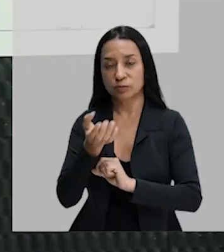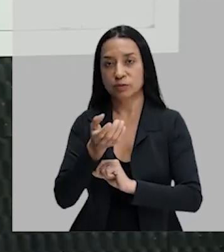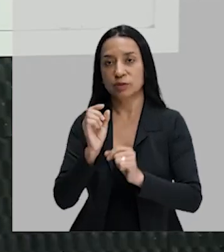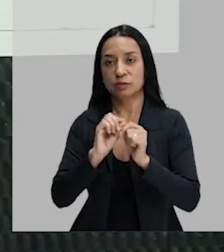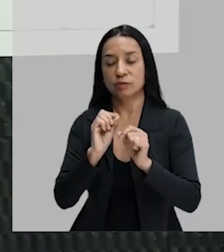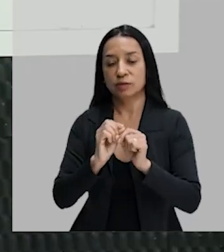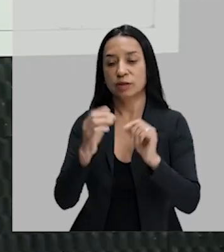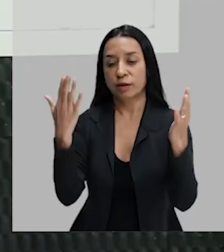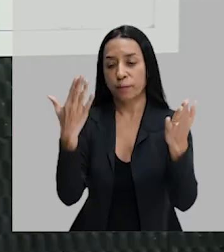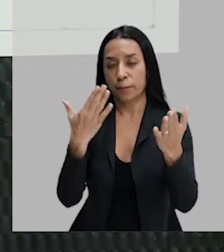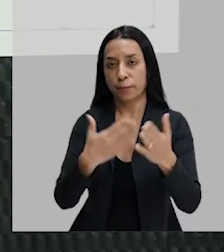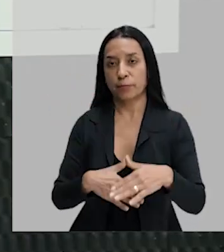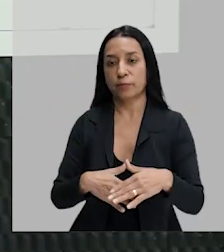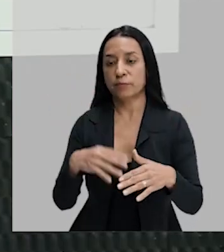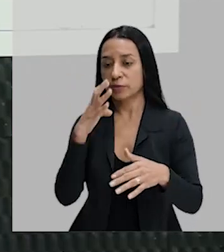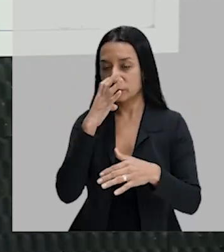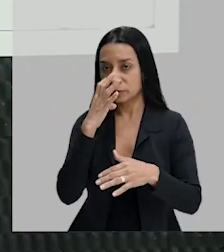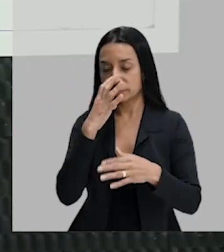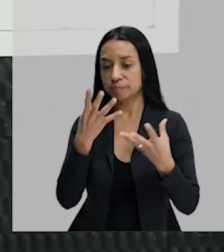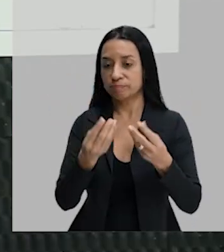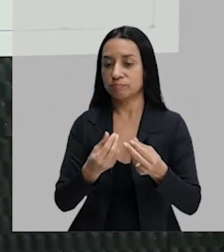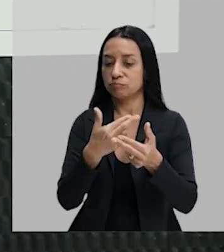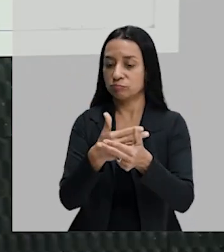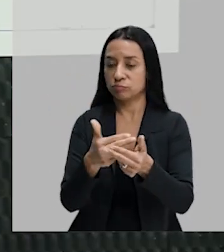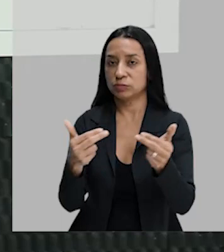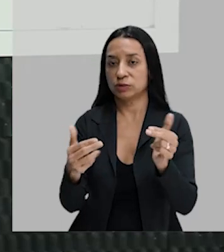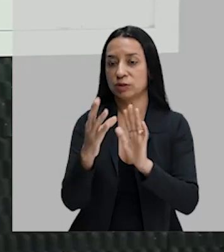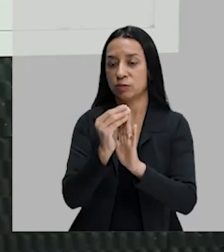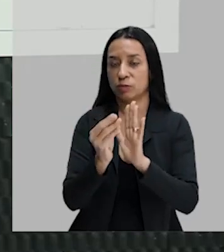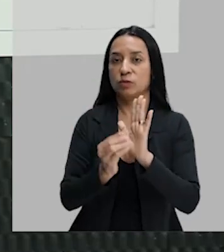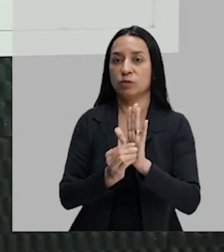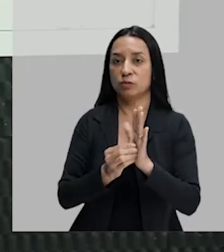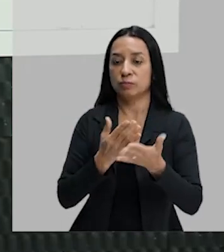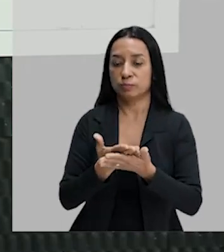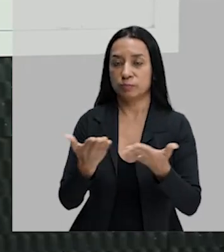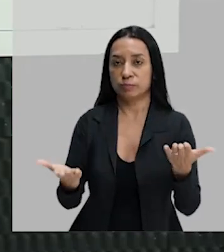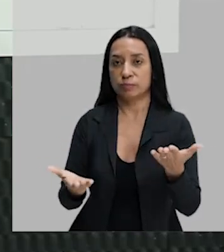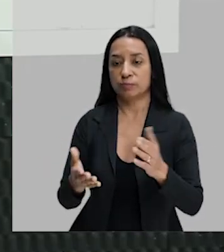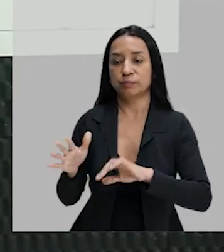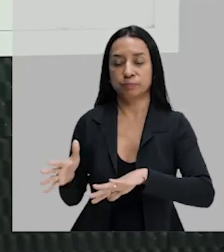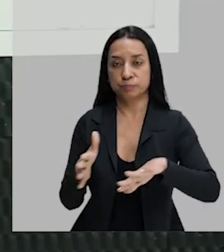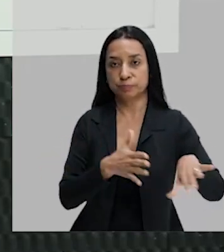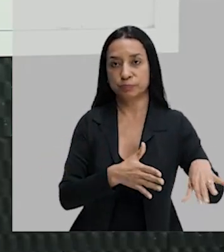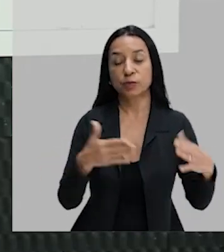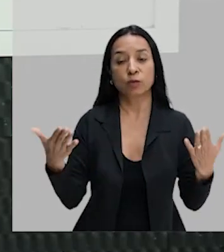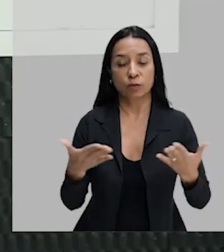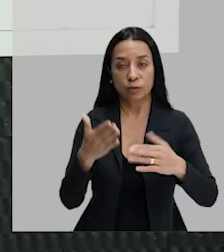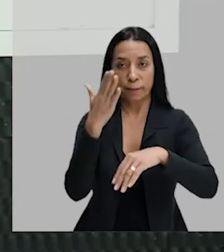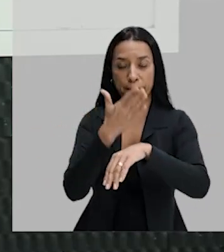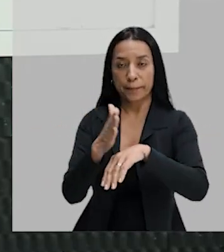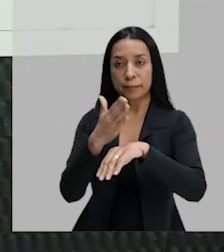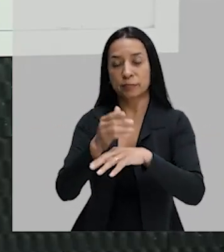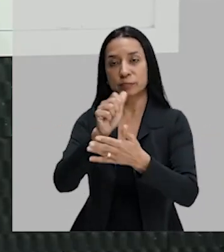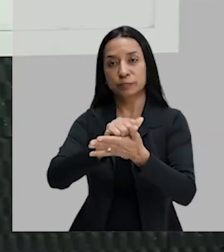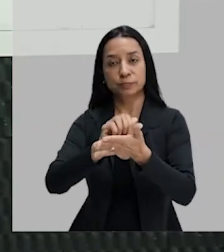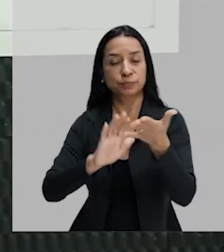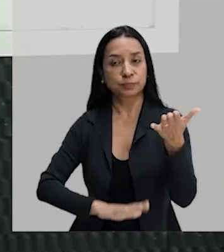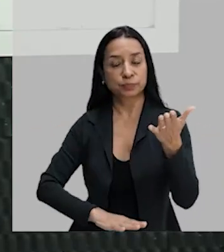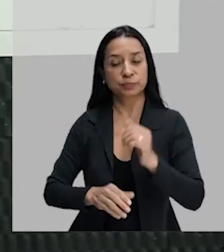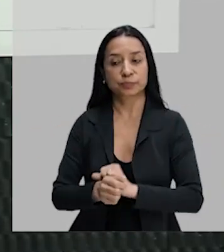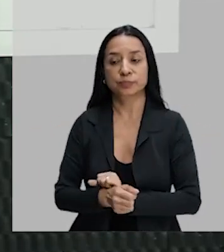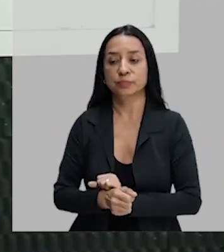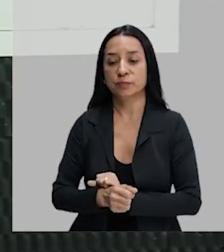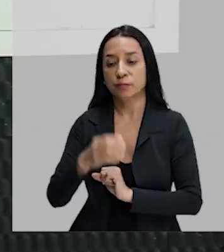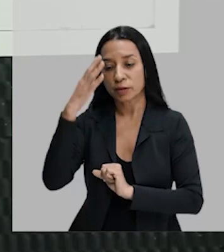então vai lá assista tem muito material muito conteúdo para vocês Beleza então a gente vai praticar um pouco de exercício envolvendo